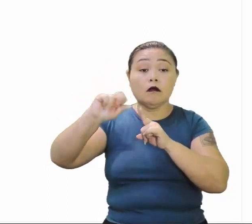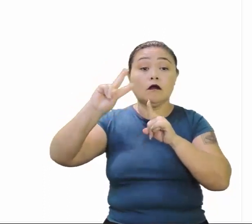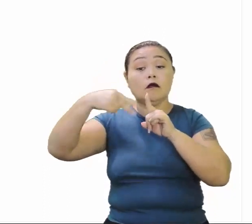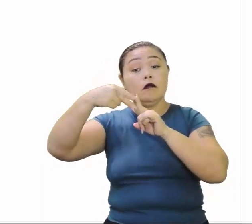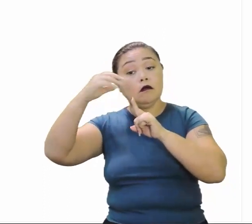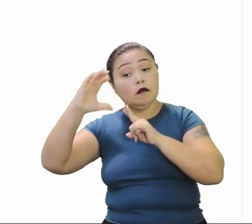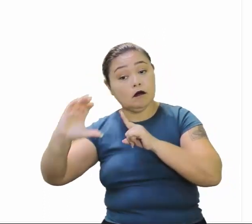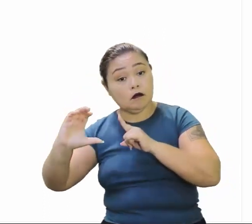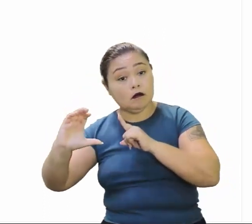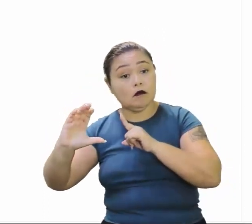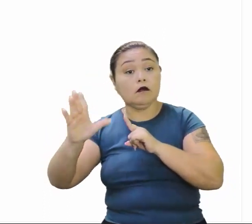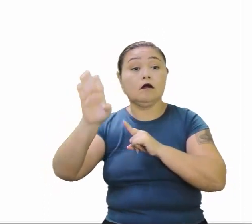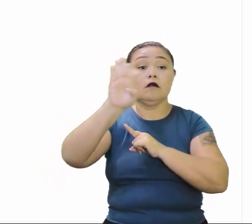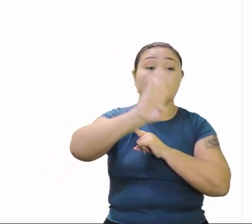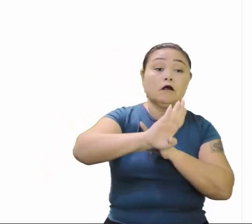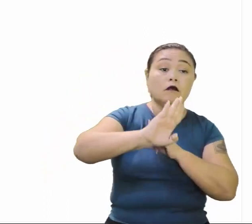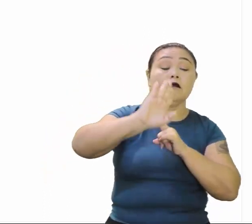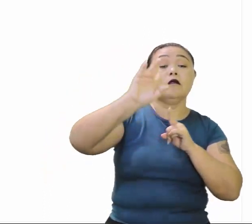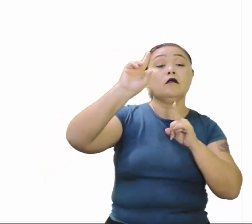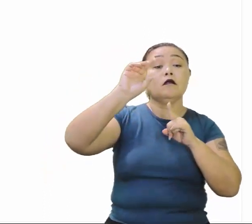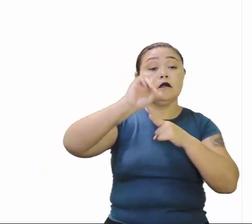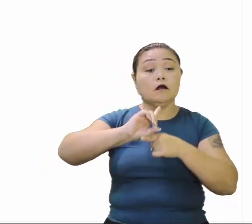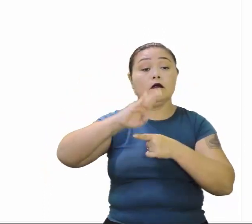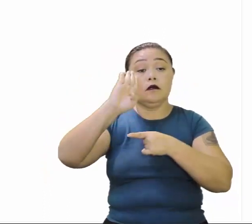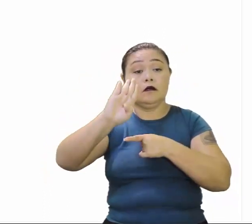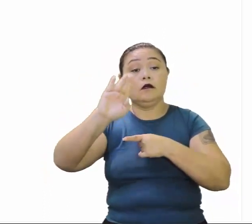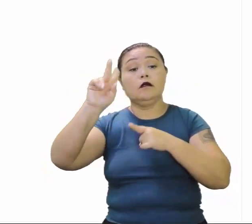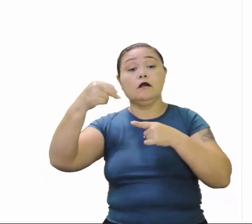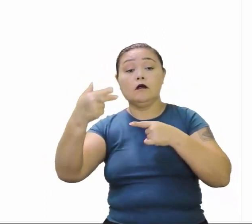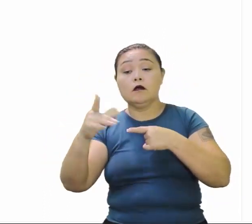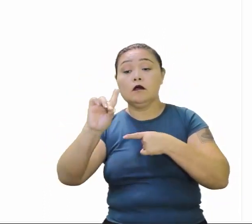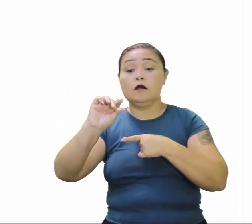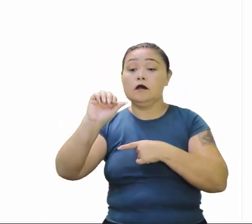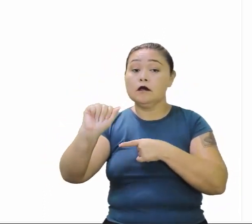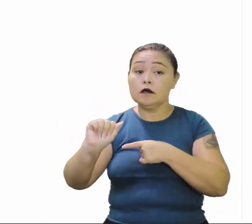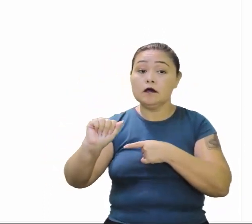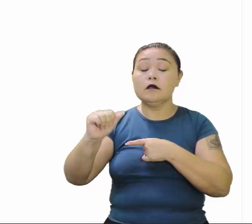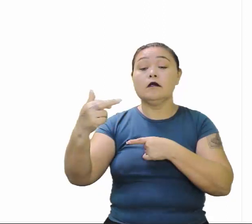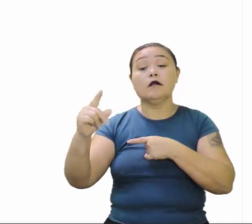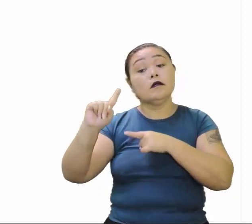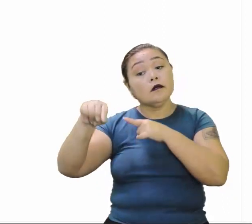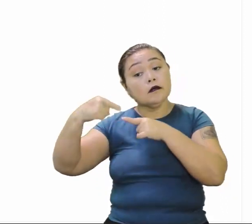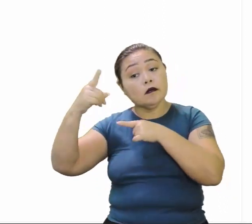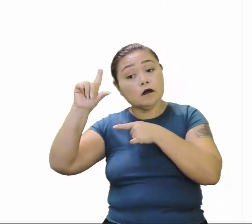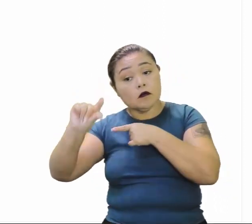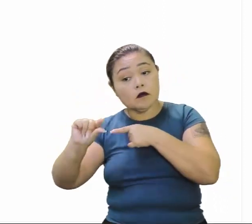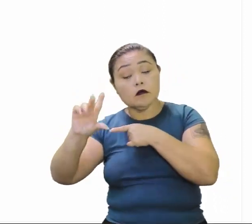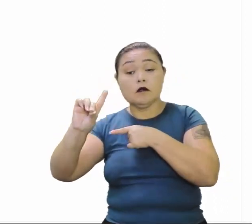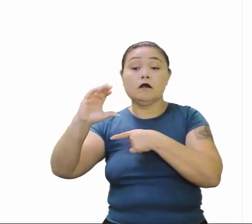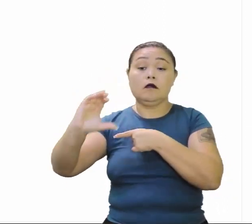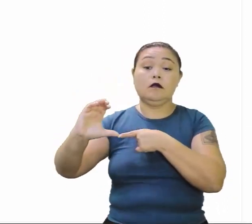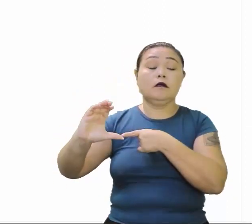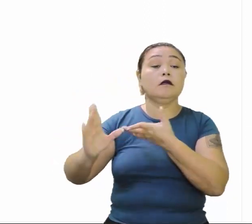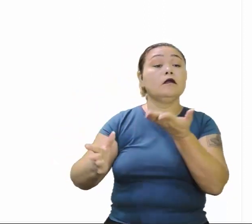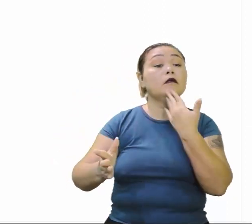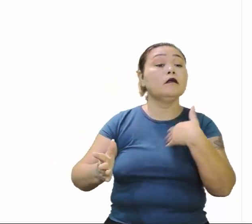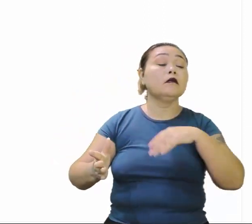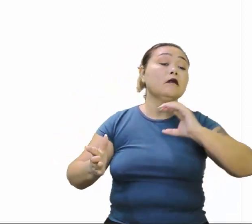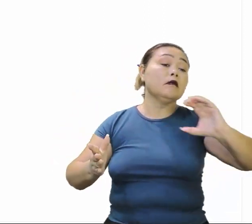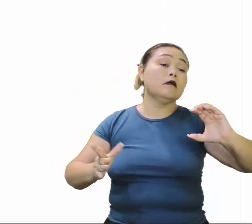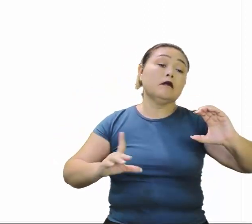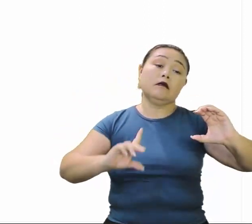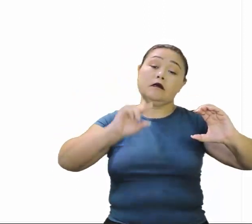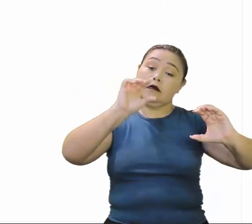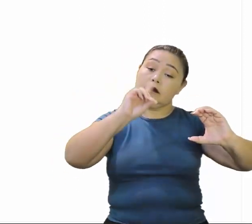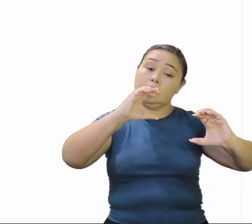C? Letra B. A densidade de B é igual à densidade de A, porém menor do que a densidade de C. Na